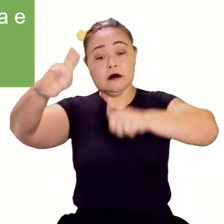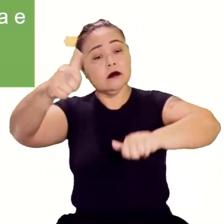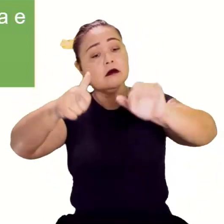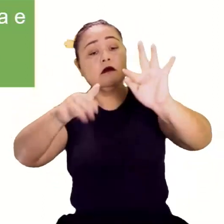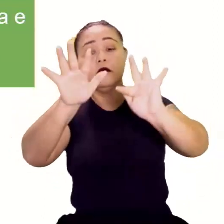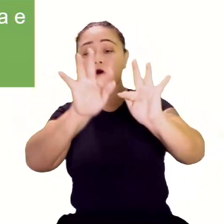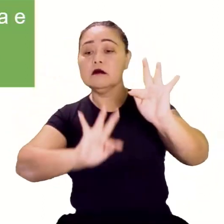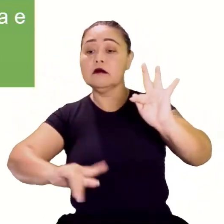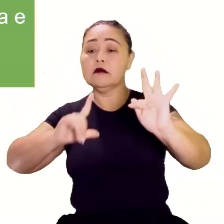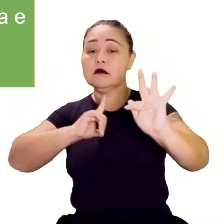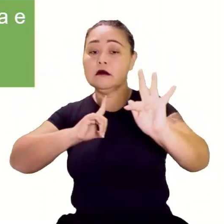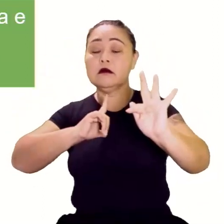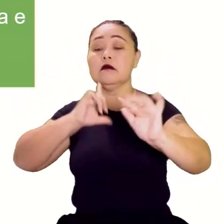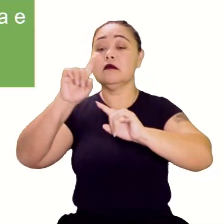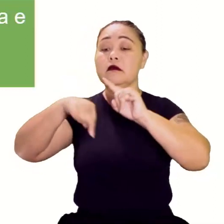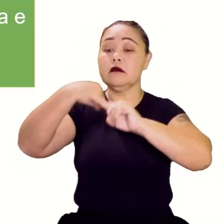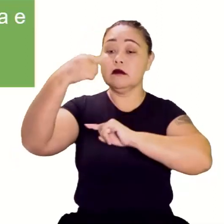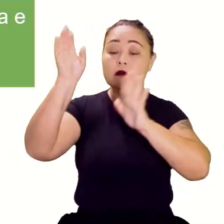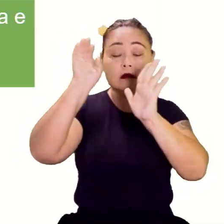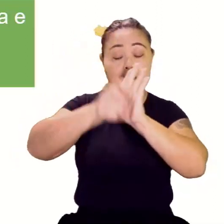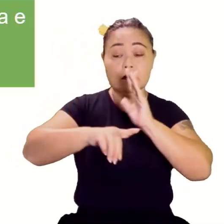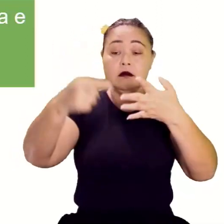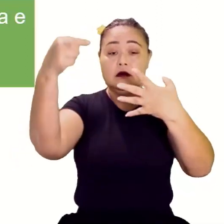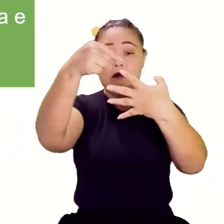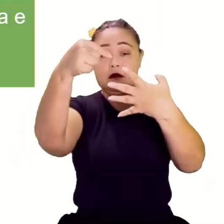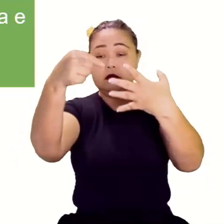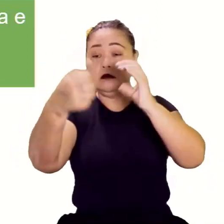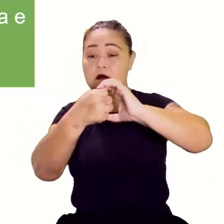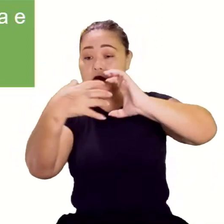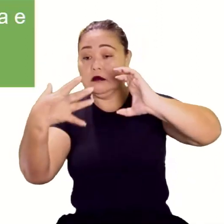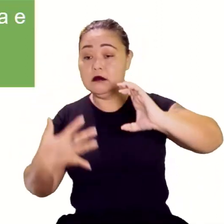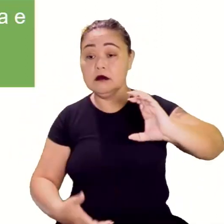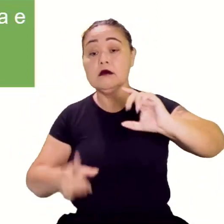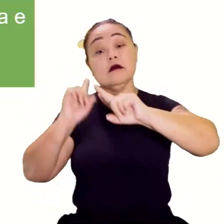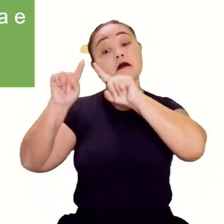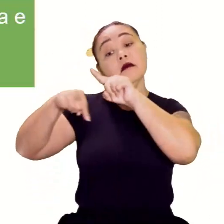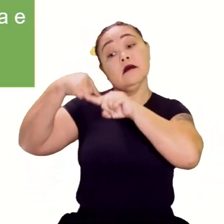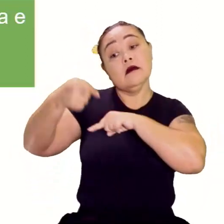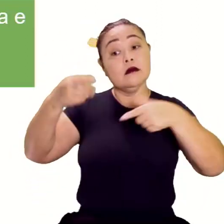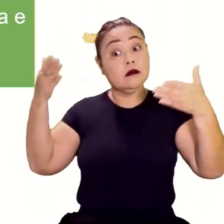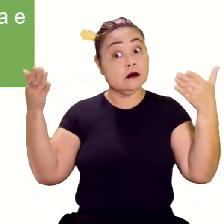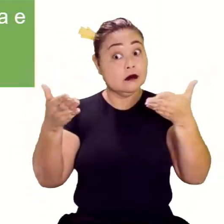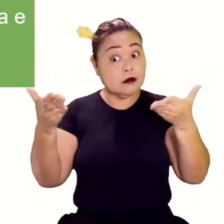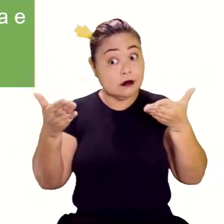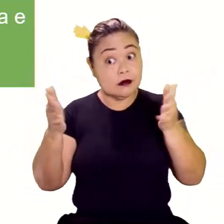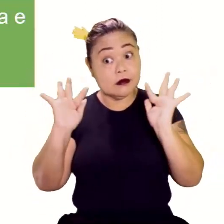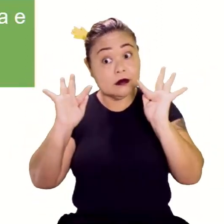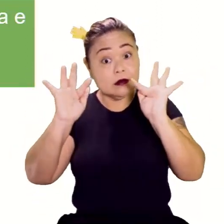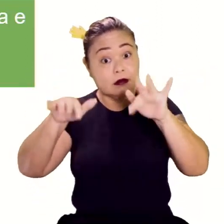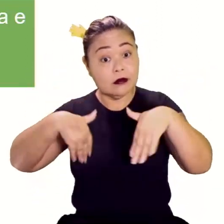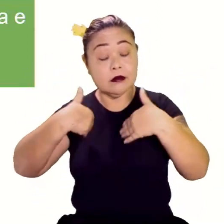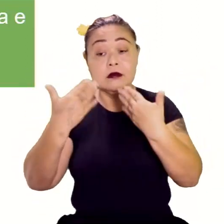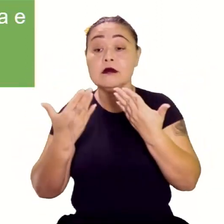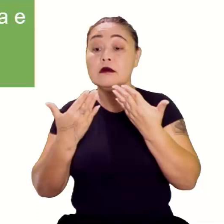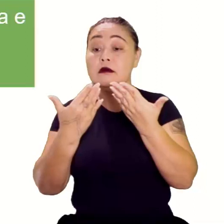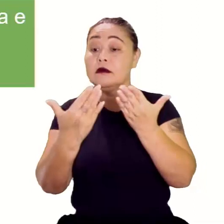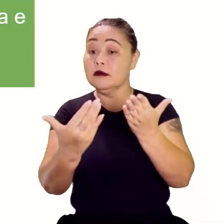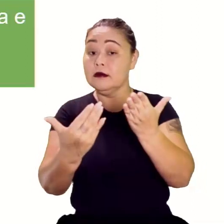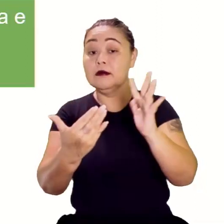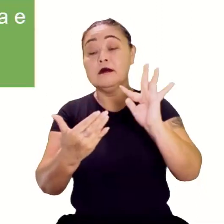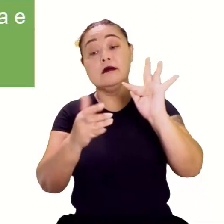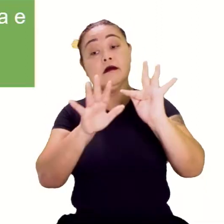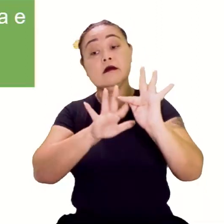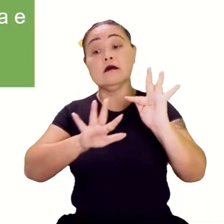gente analisa a função, define as suas características, suas propriedades, e agora chegamos também no reflexo,